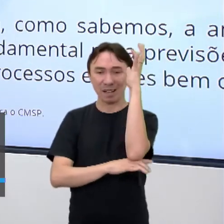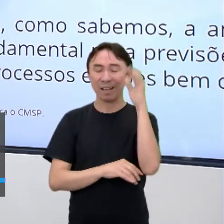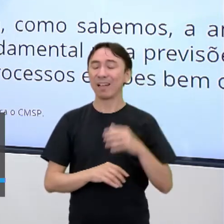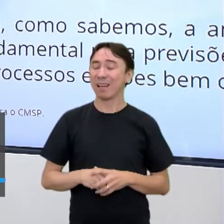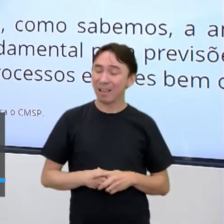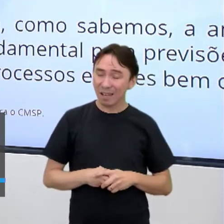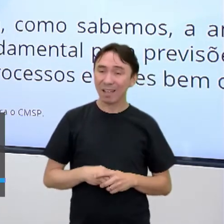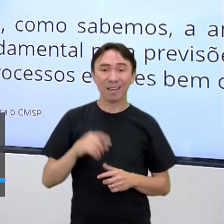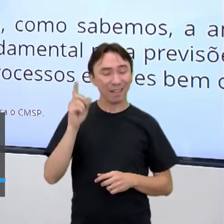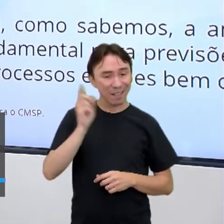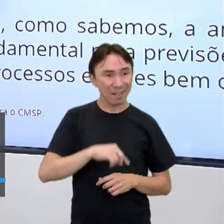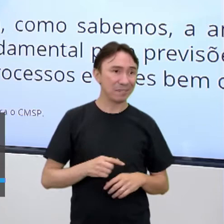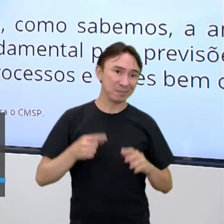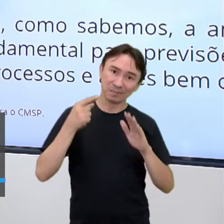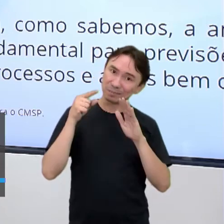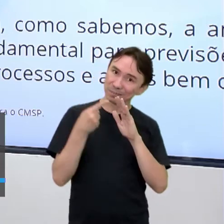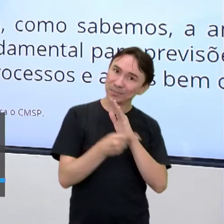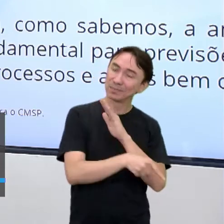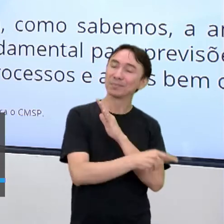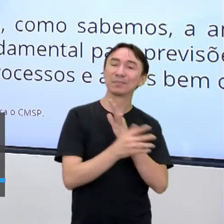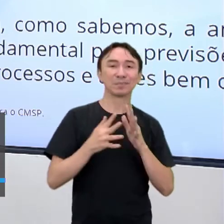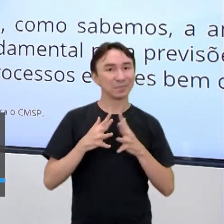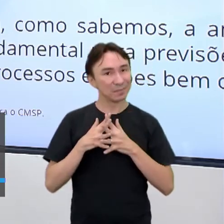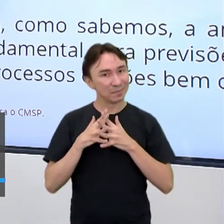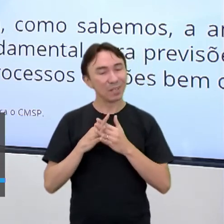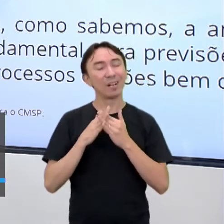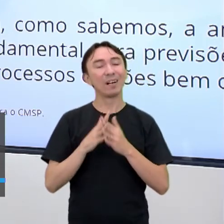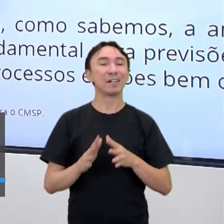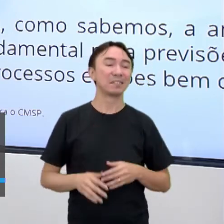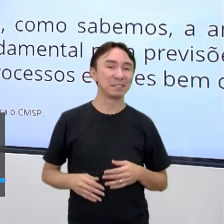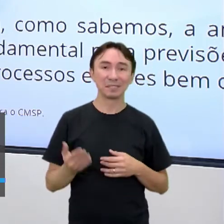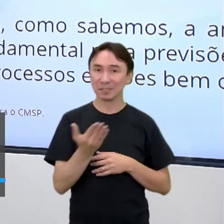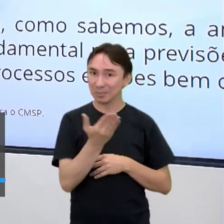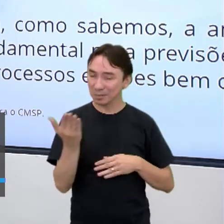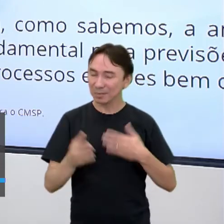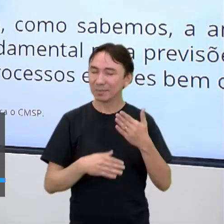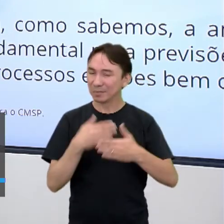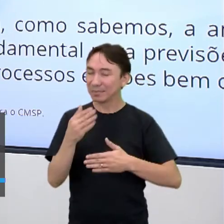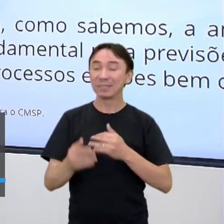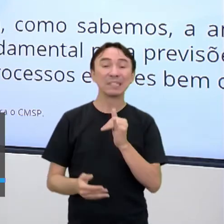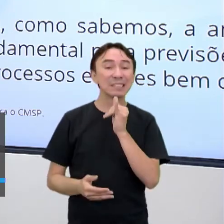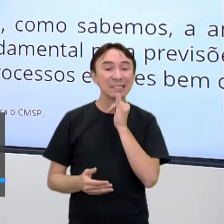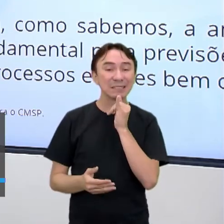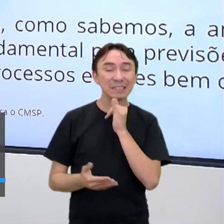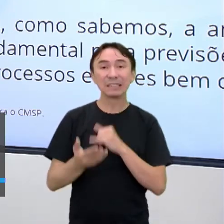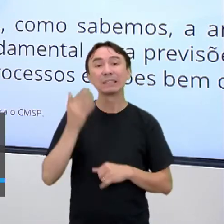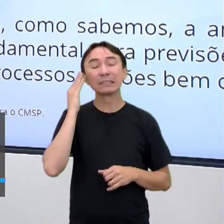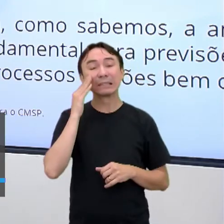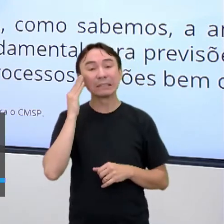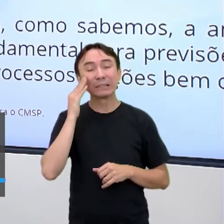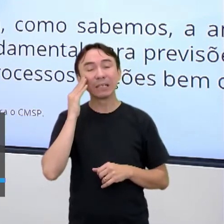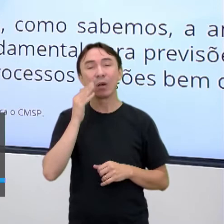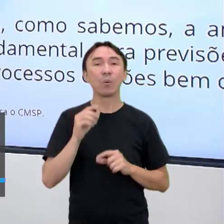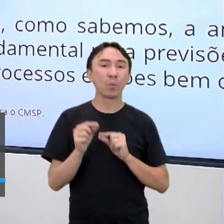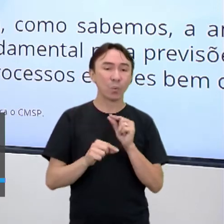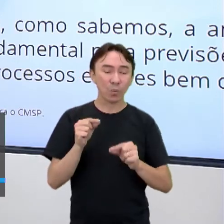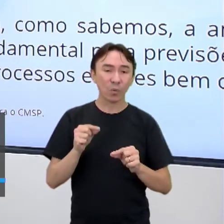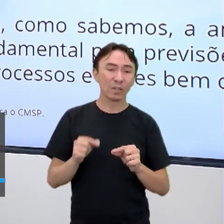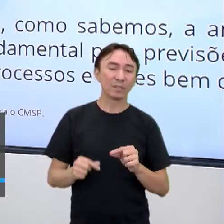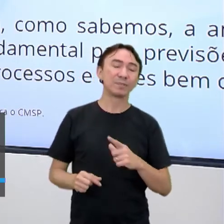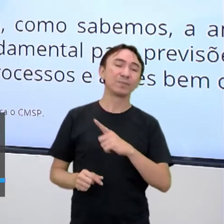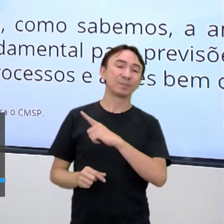complexo. A gente vai dar um exemplinho ali para vocês no final, que vocês entenderem que assim vai muito além das